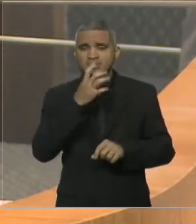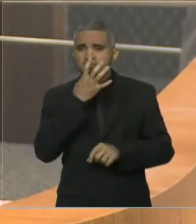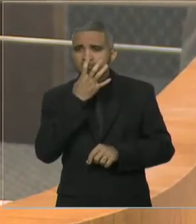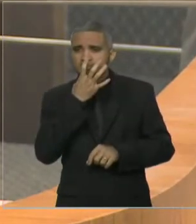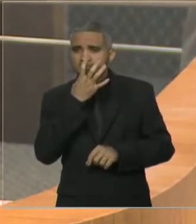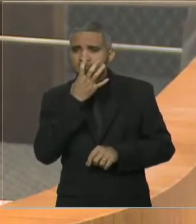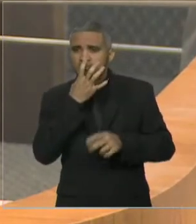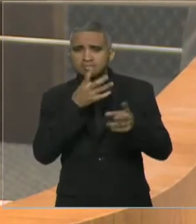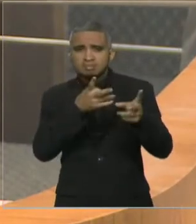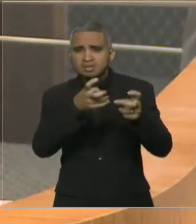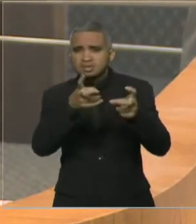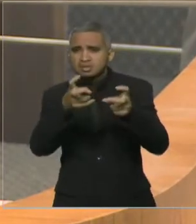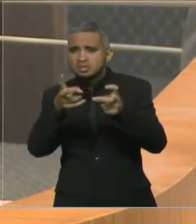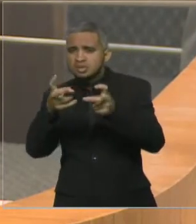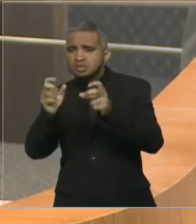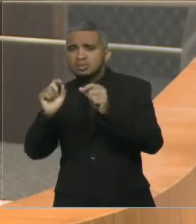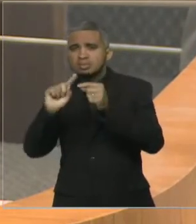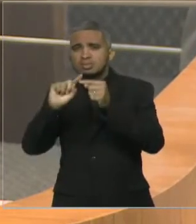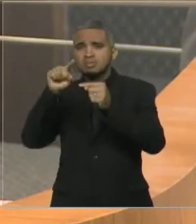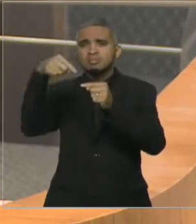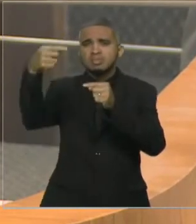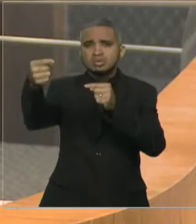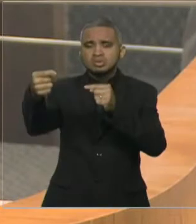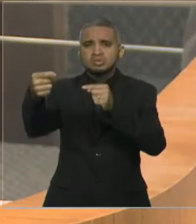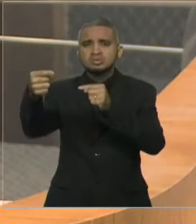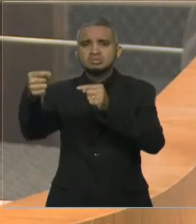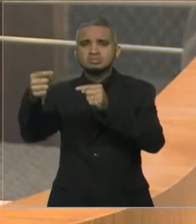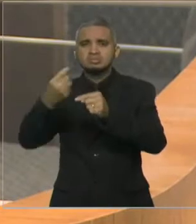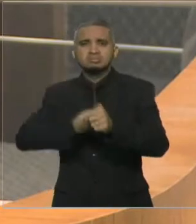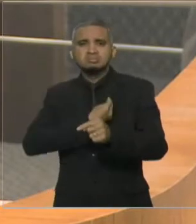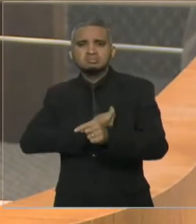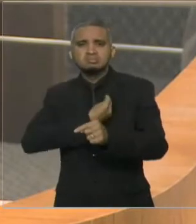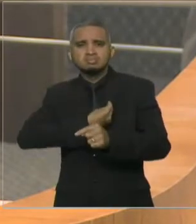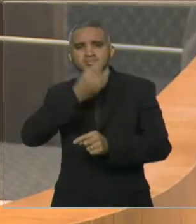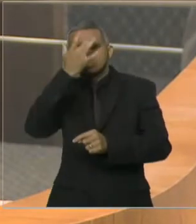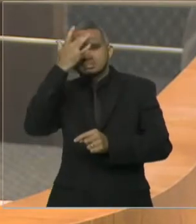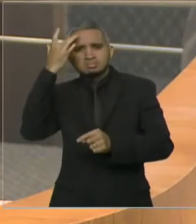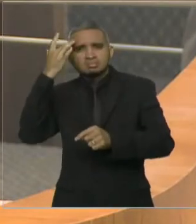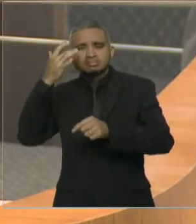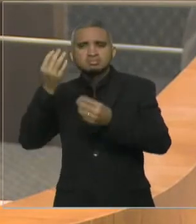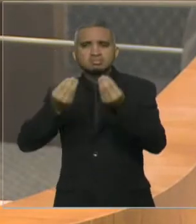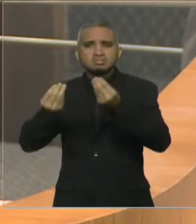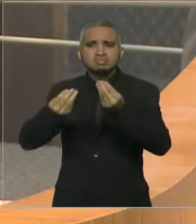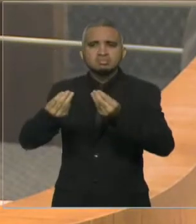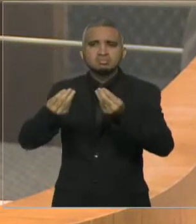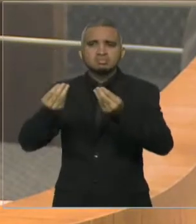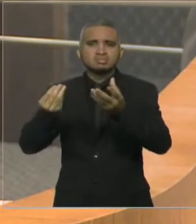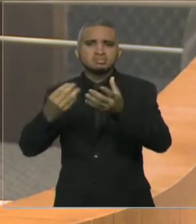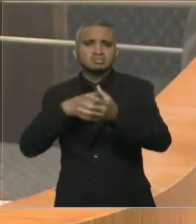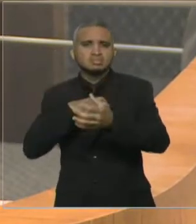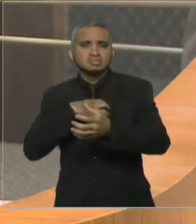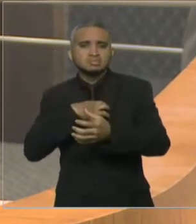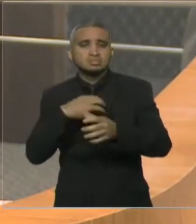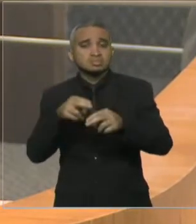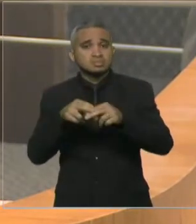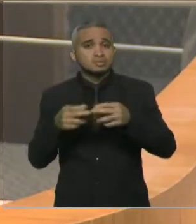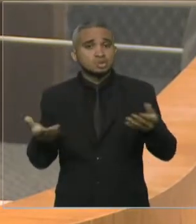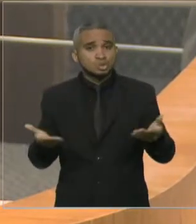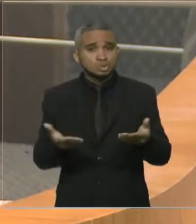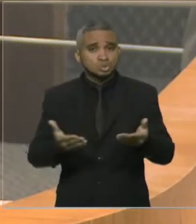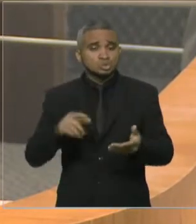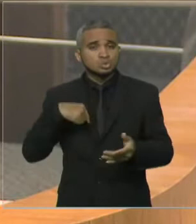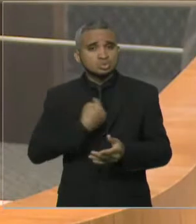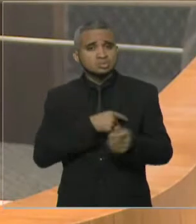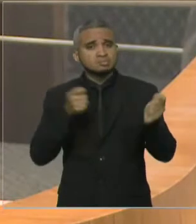dos pacientes. E como político, hoje a gente tem essa oportunidade de receber os representantes das